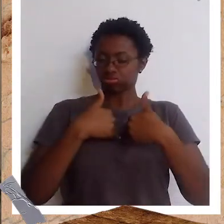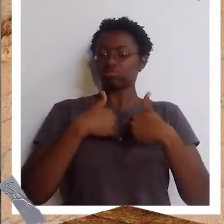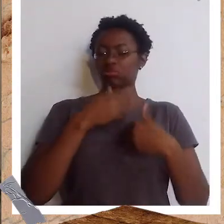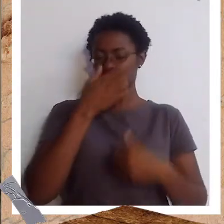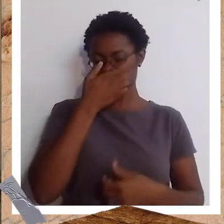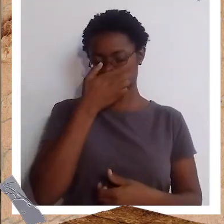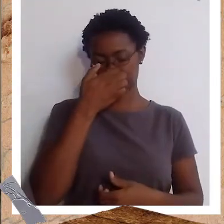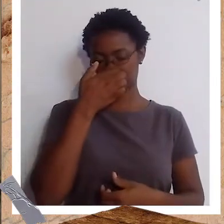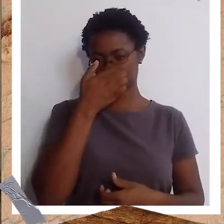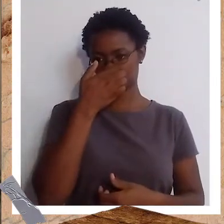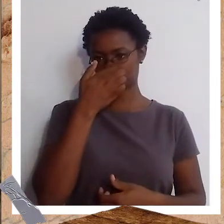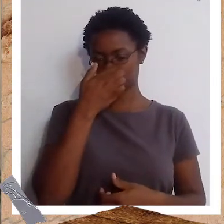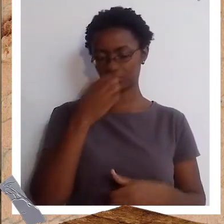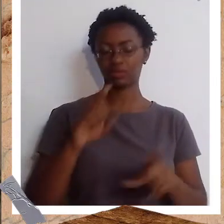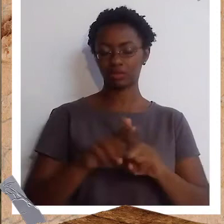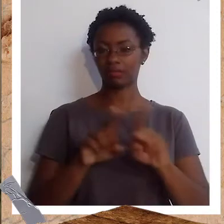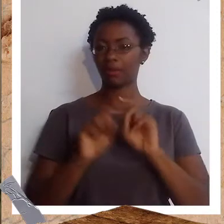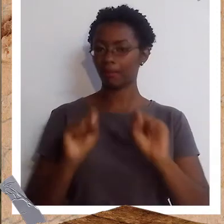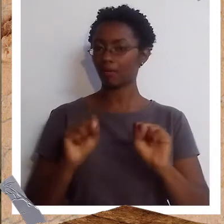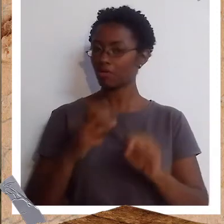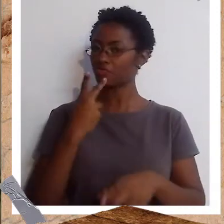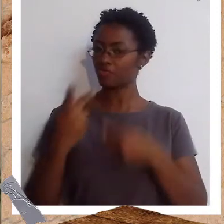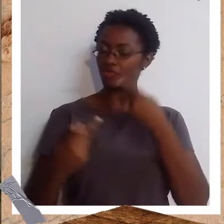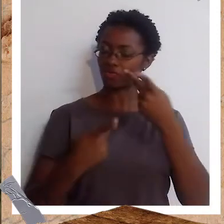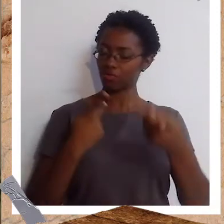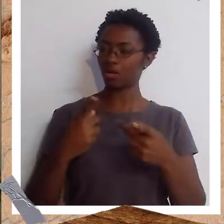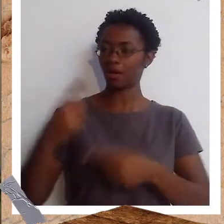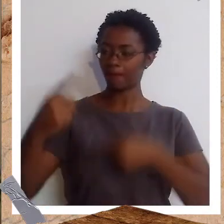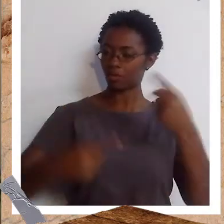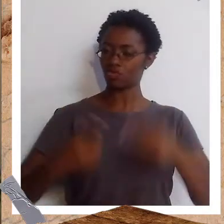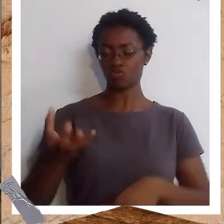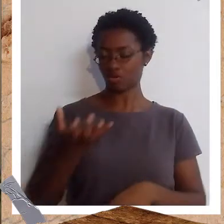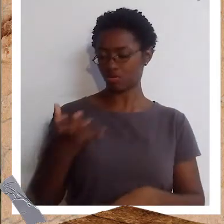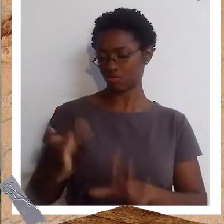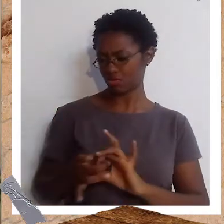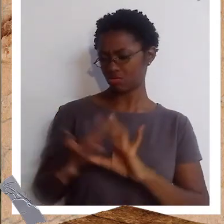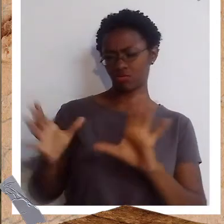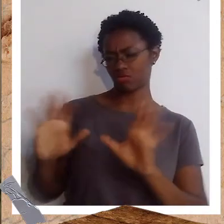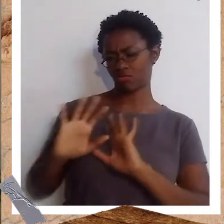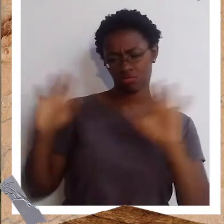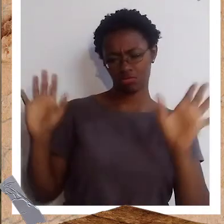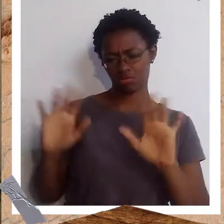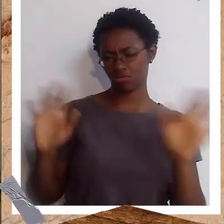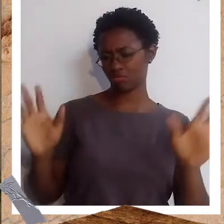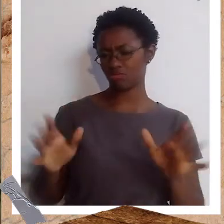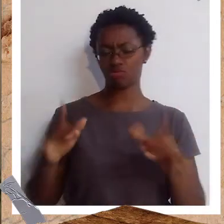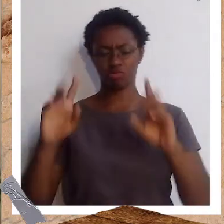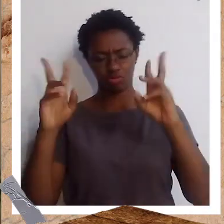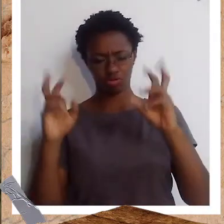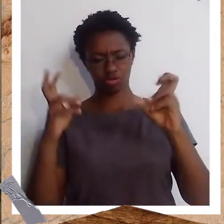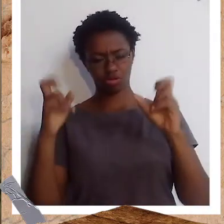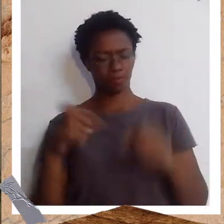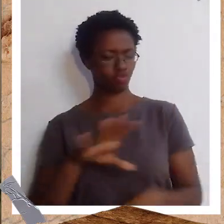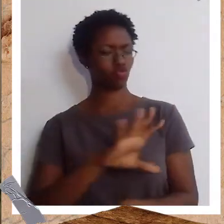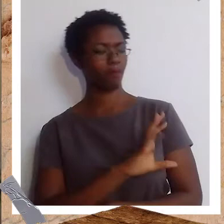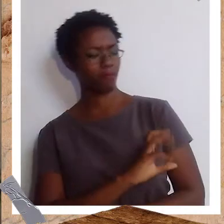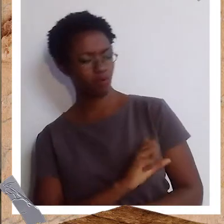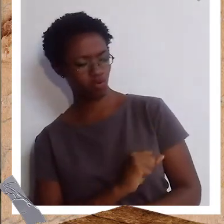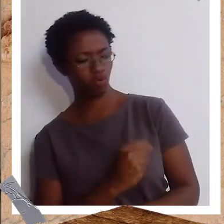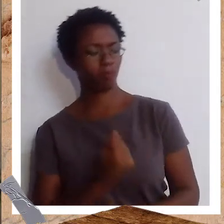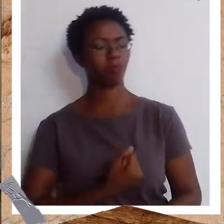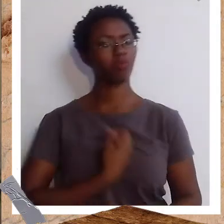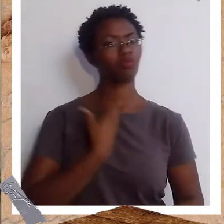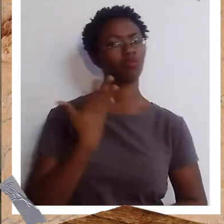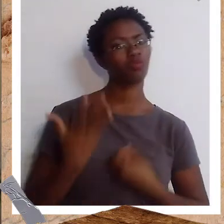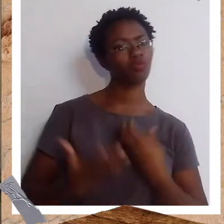direito a falar de temas políticos, se quiserem, subjetivos, do amor, da